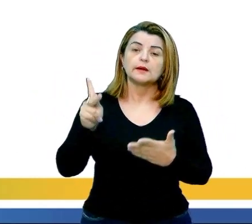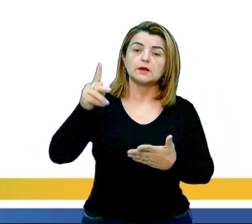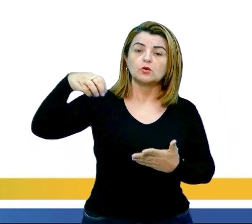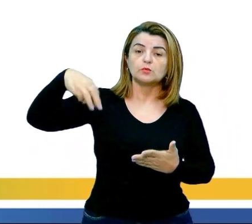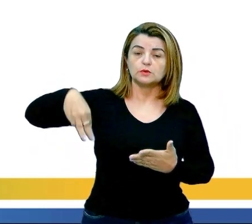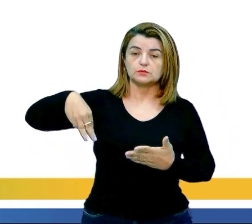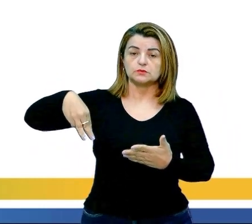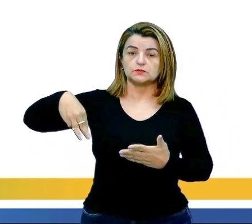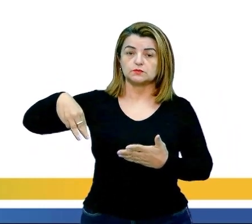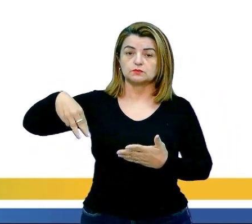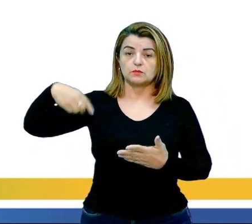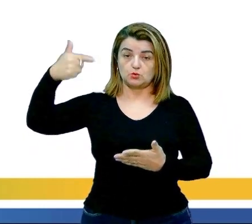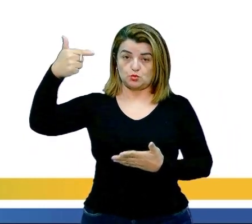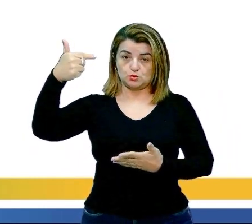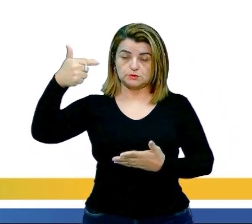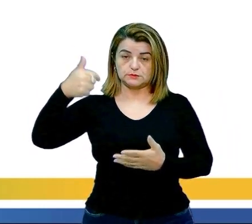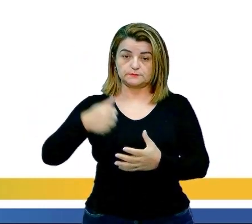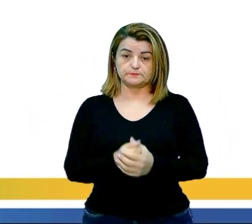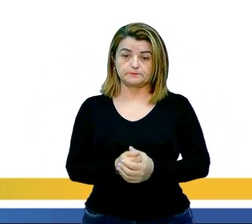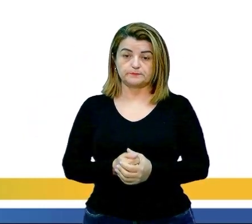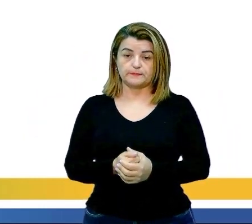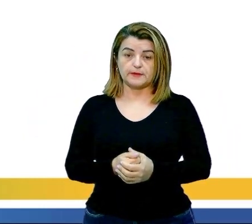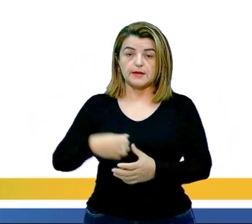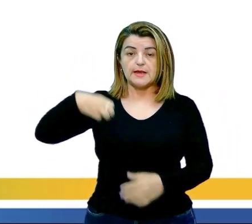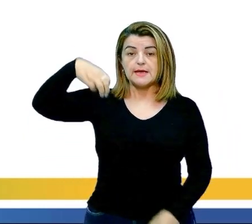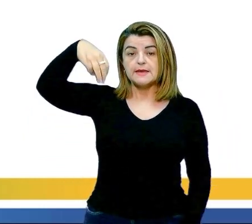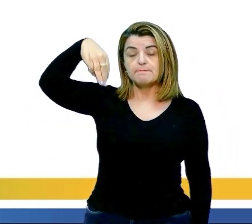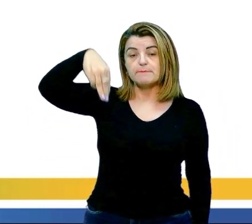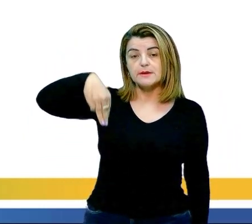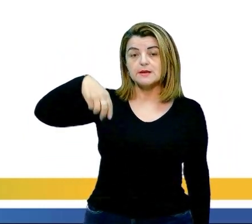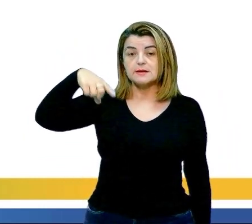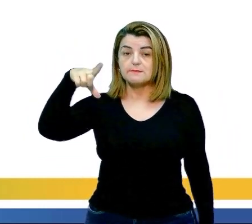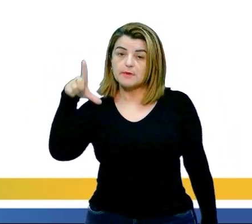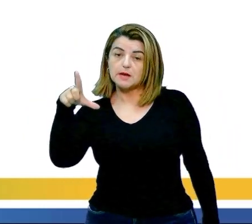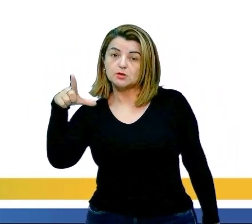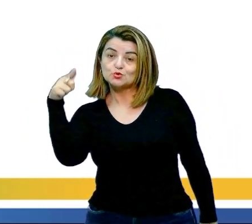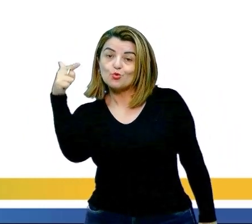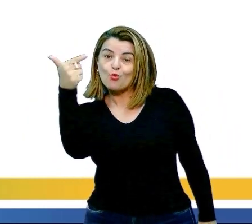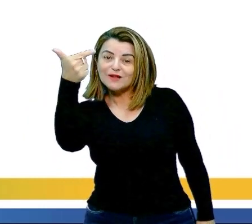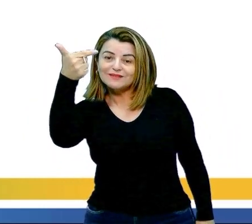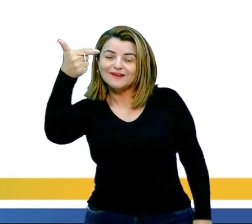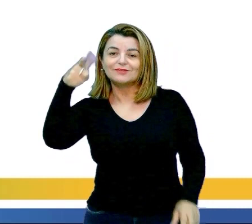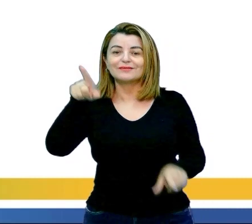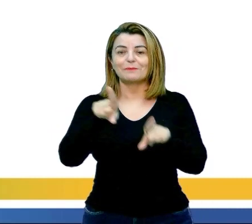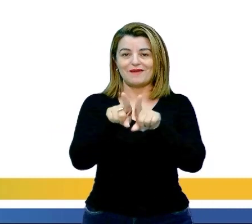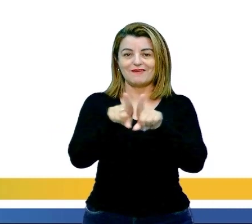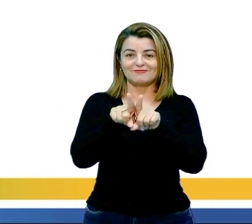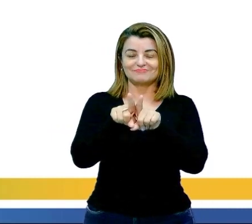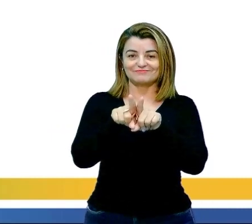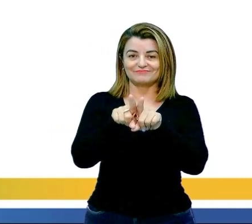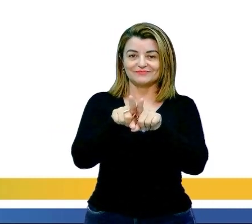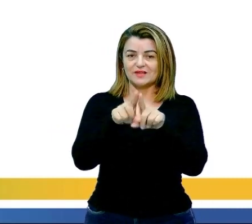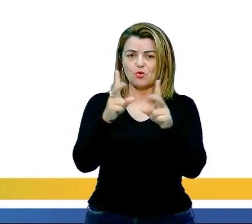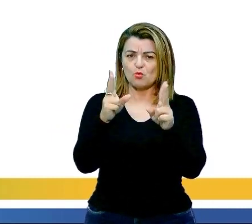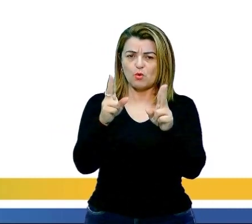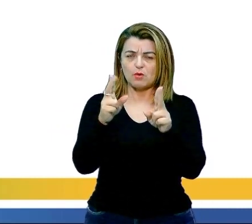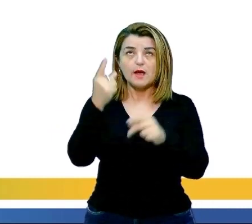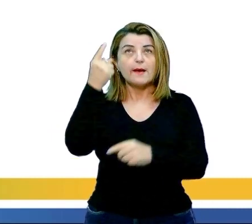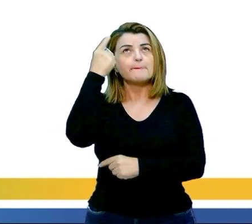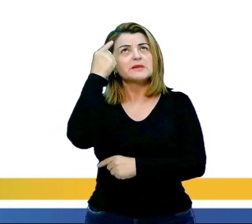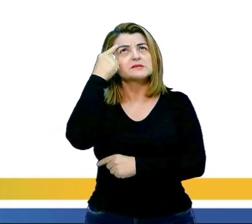quadrados, tá? E milímetros quadrado também. Dá no mesmo. Quando você lembrar